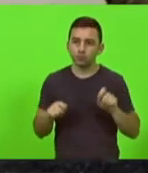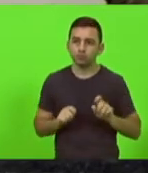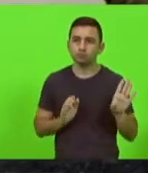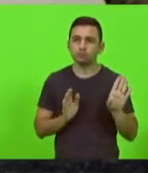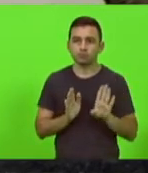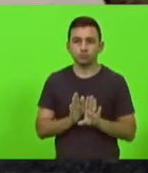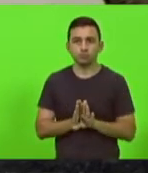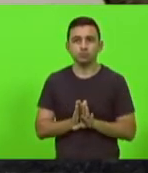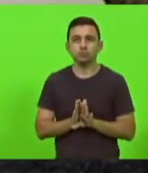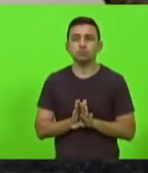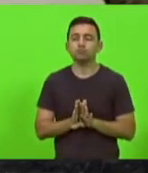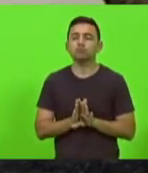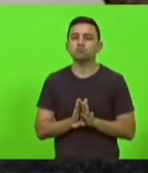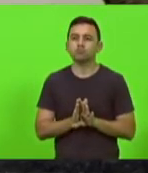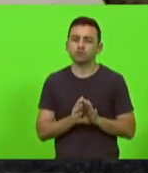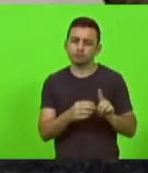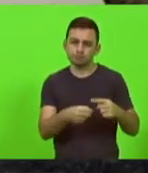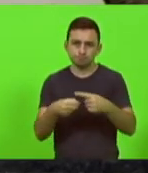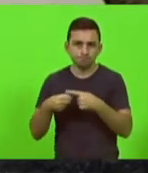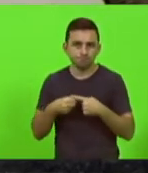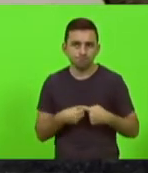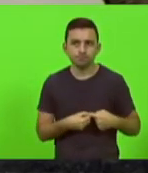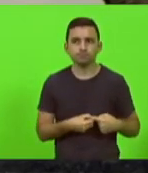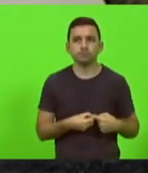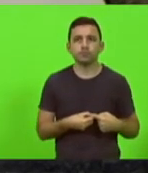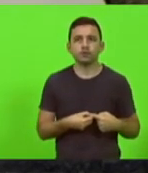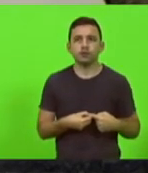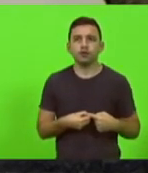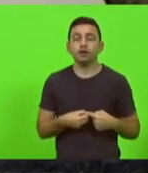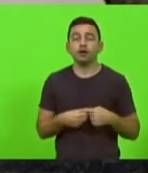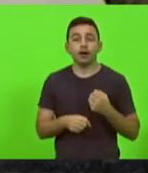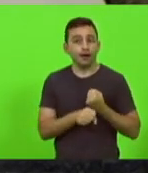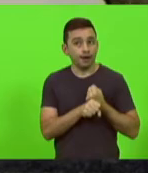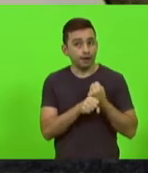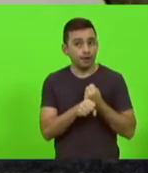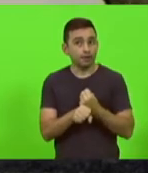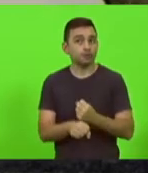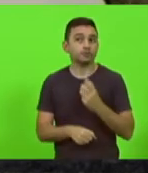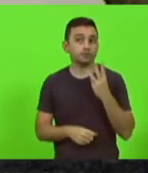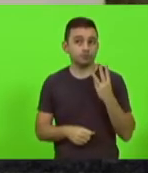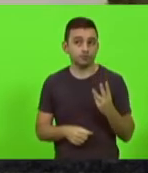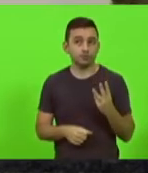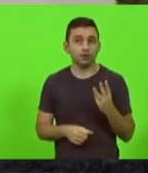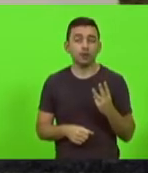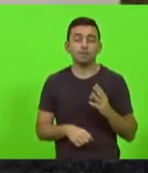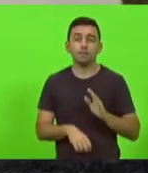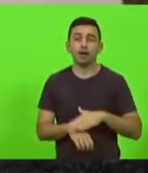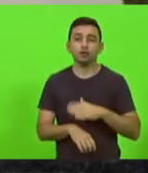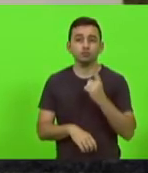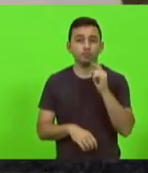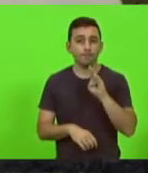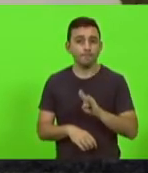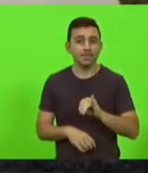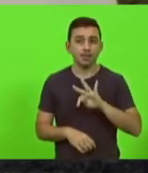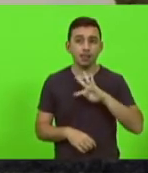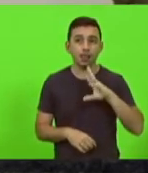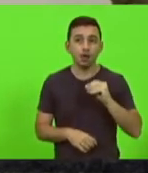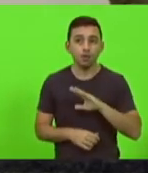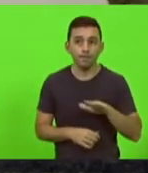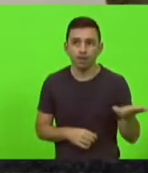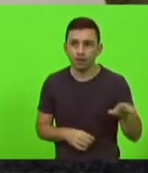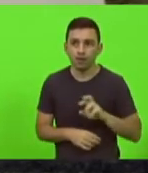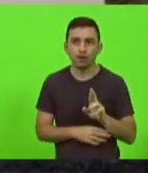seus municípios, nesses 3 anos, mais de R$ 1,5 bilhão de